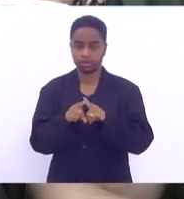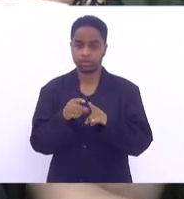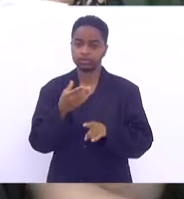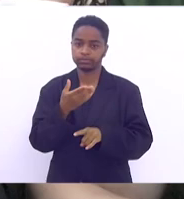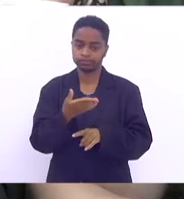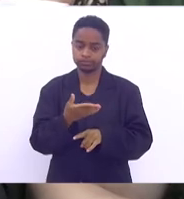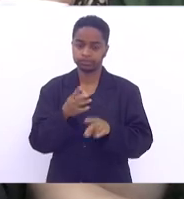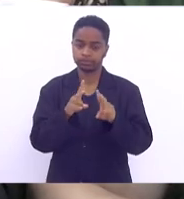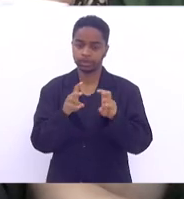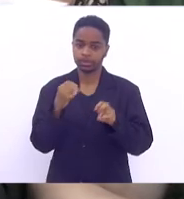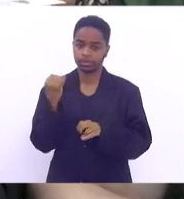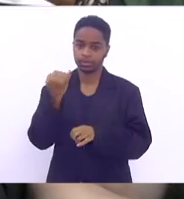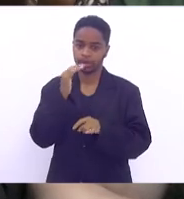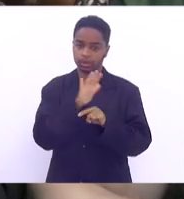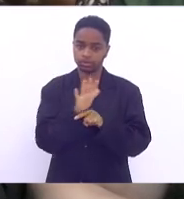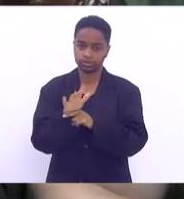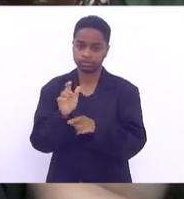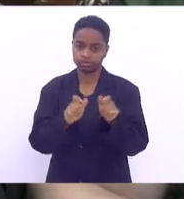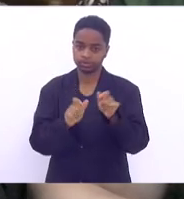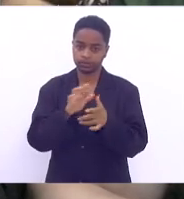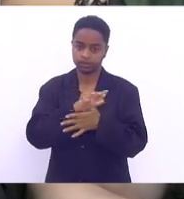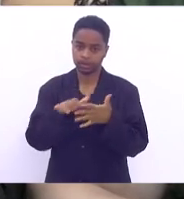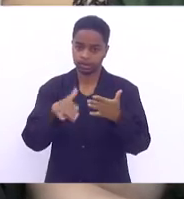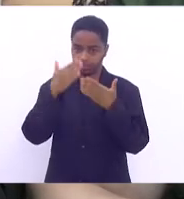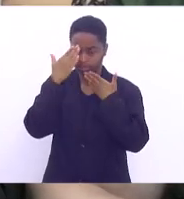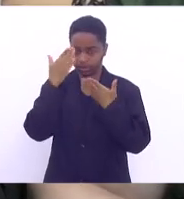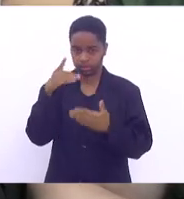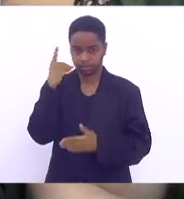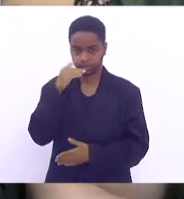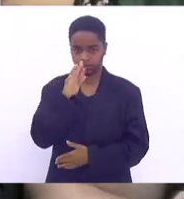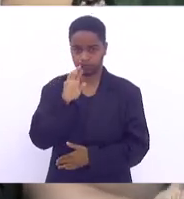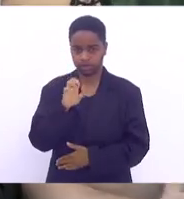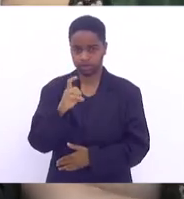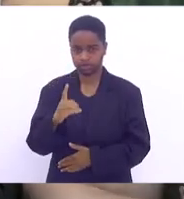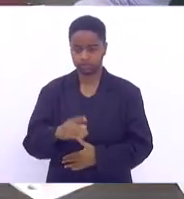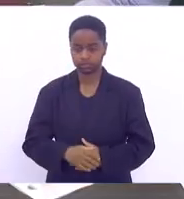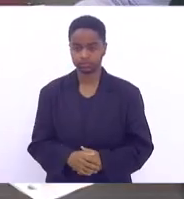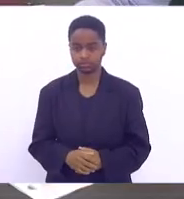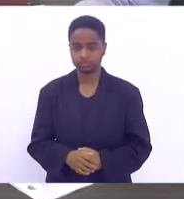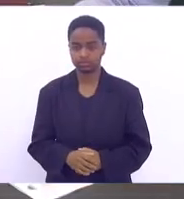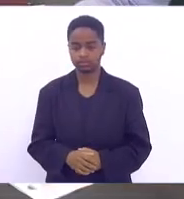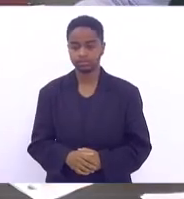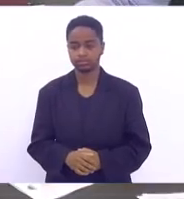que vai ajudar muita gente. Muito obrigado aí ao deputado Fred Pacheco. Perfeito.